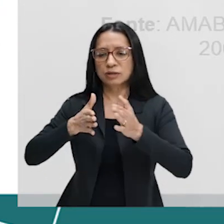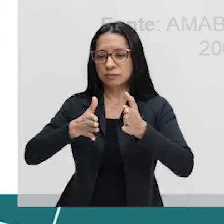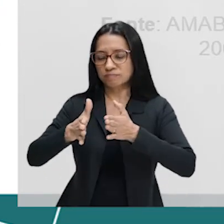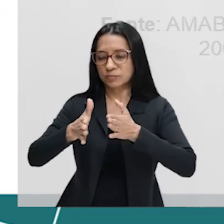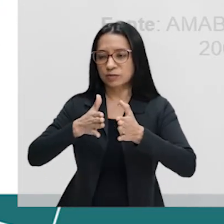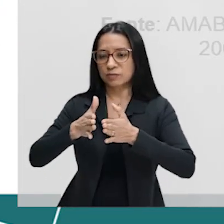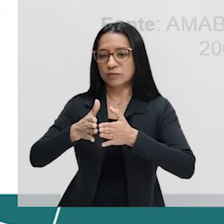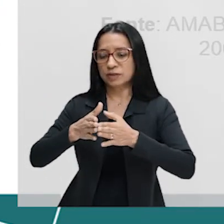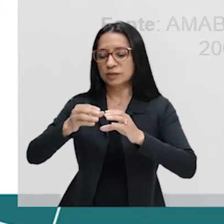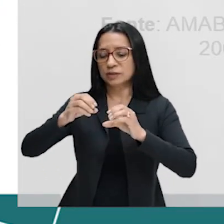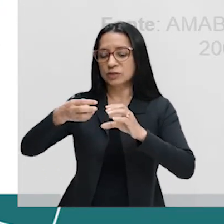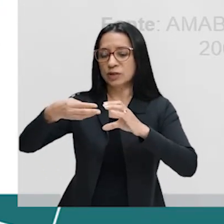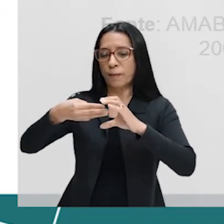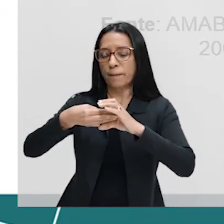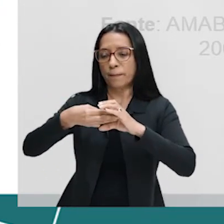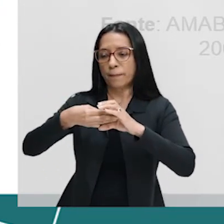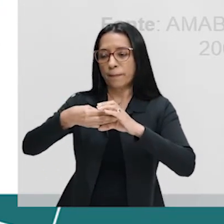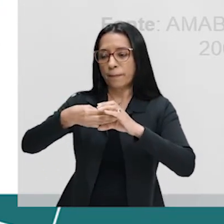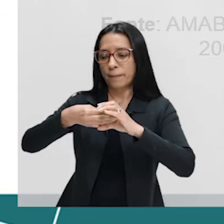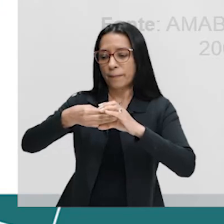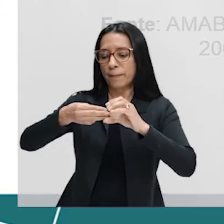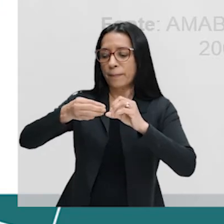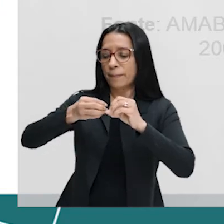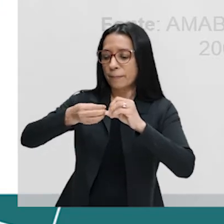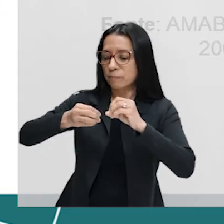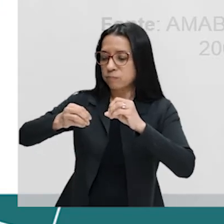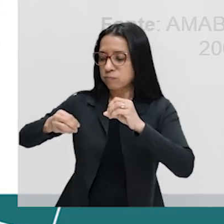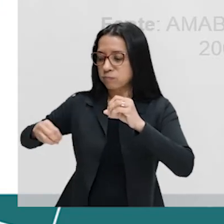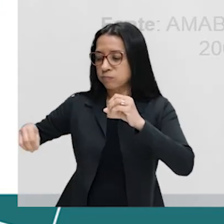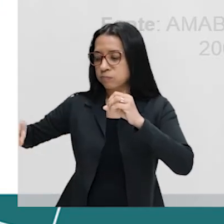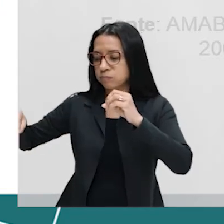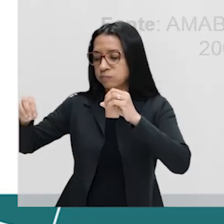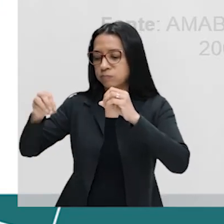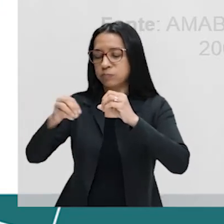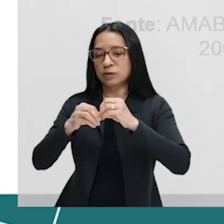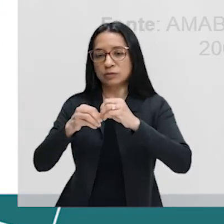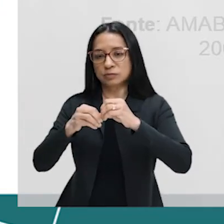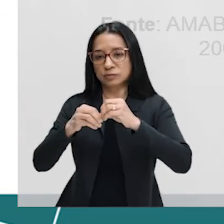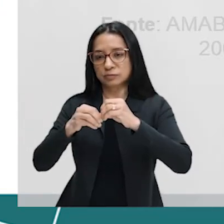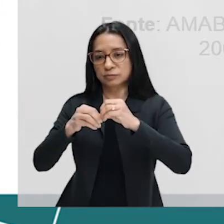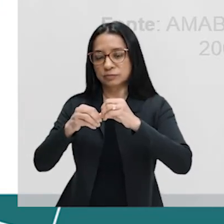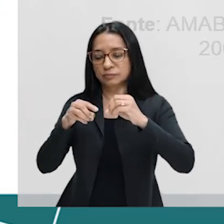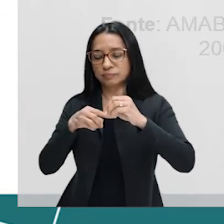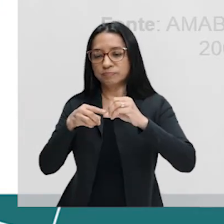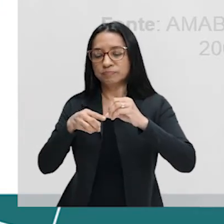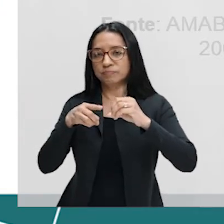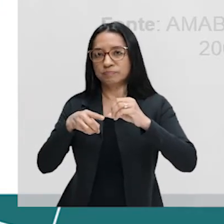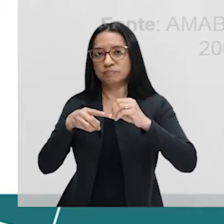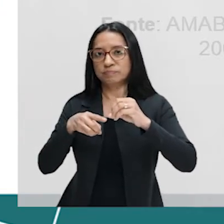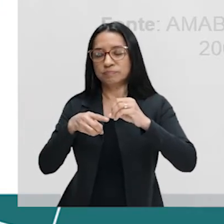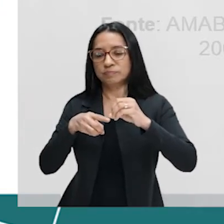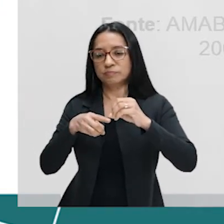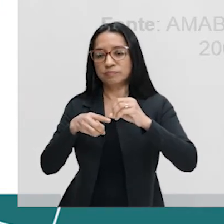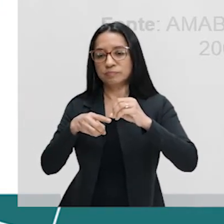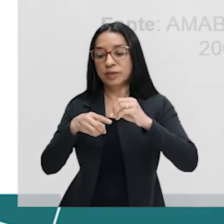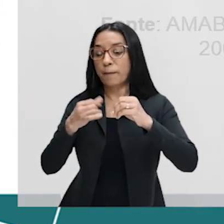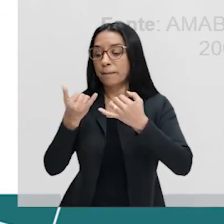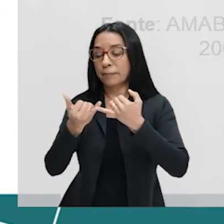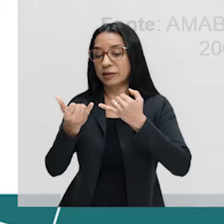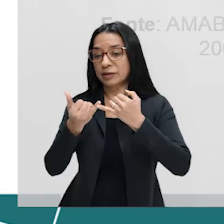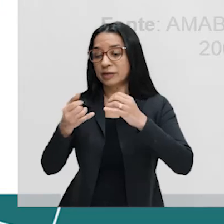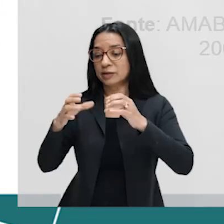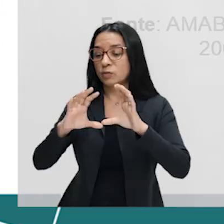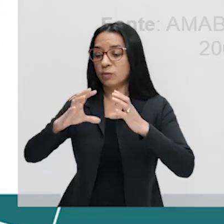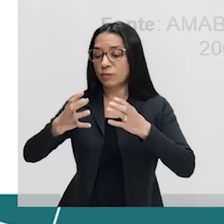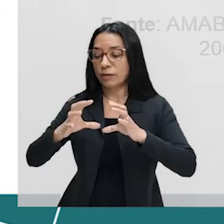blástula, ela era parecida com uma bola redonda e oca. Aqui nesse caso, como a divisão